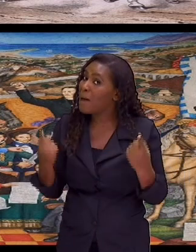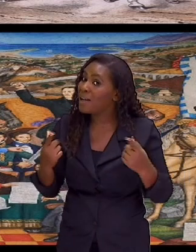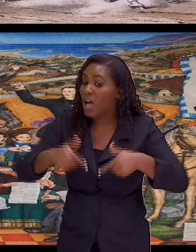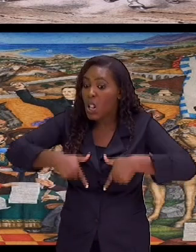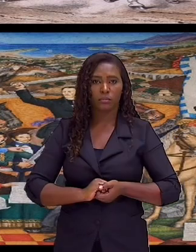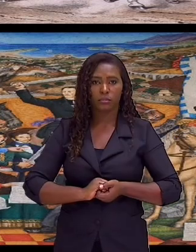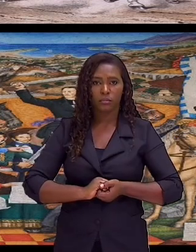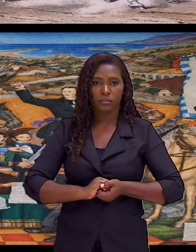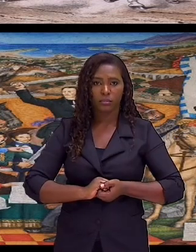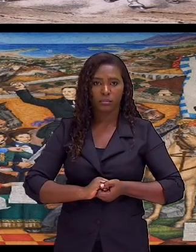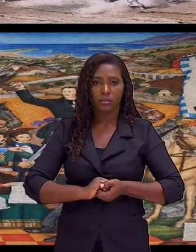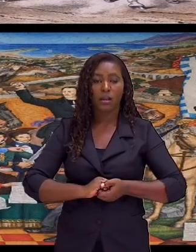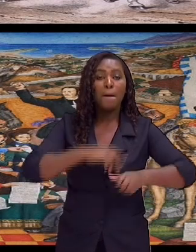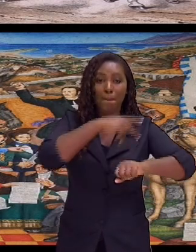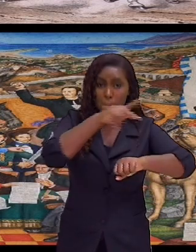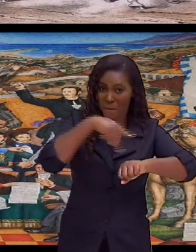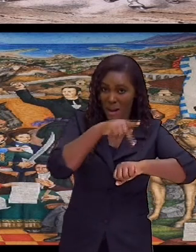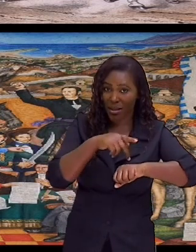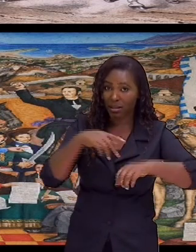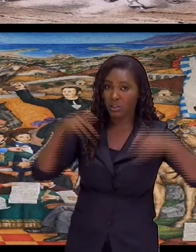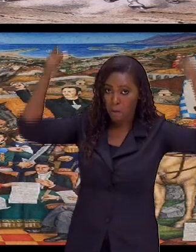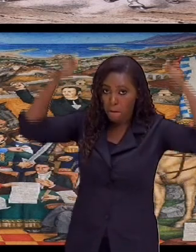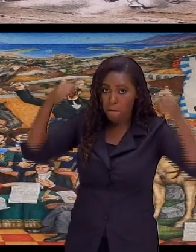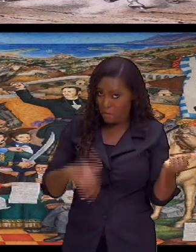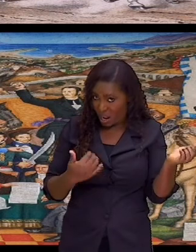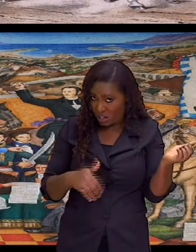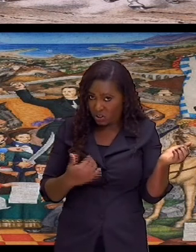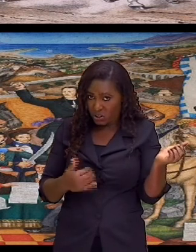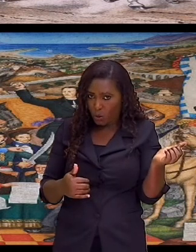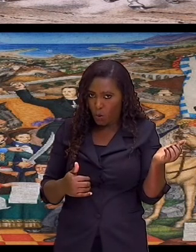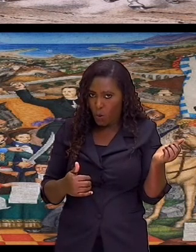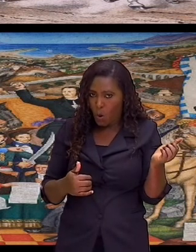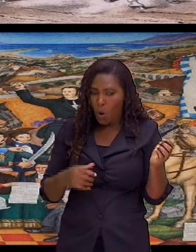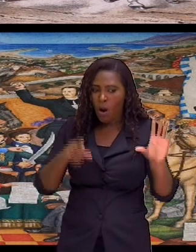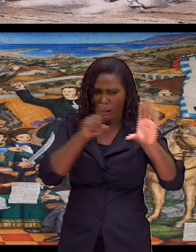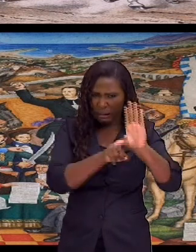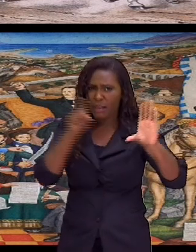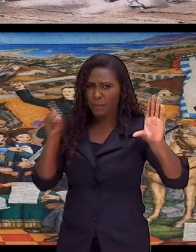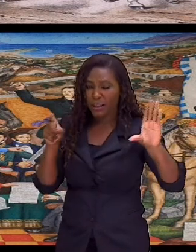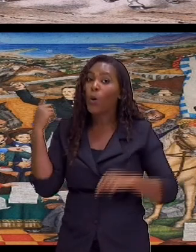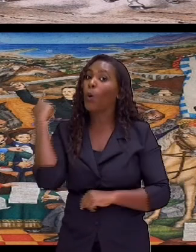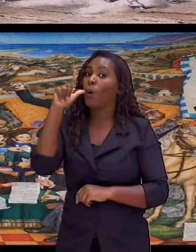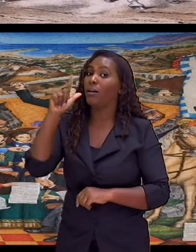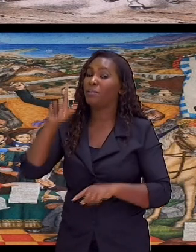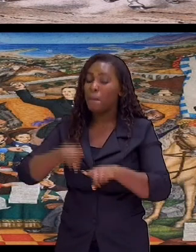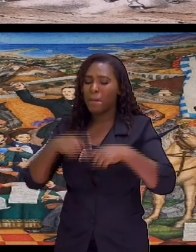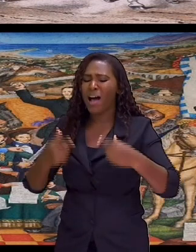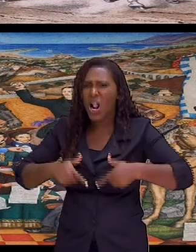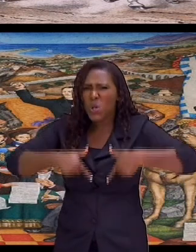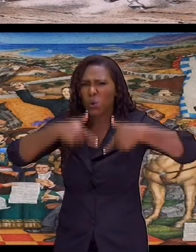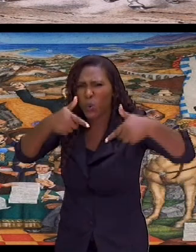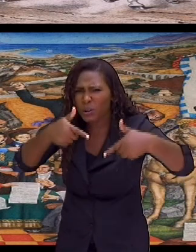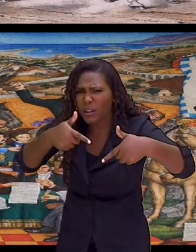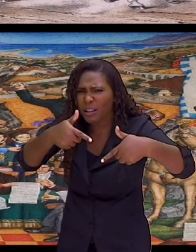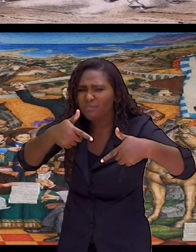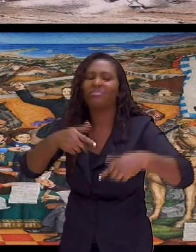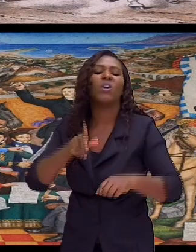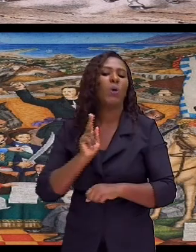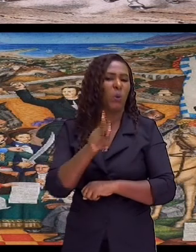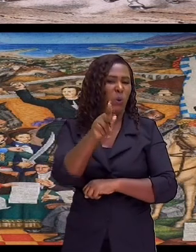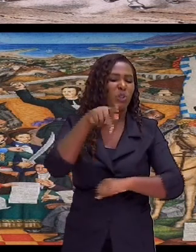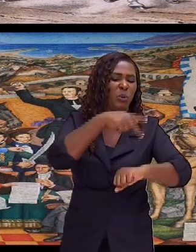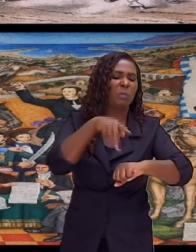no México. Depois nós vamos ver como ocorreu a demarcação das fronteiras entre